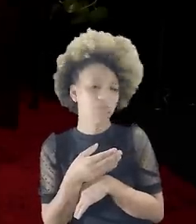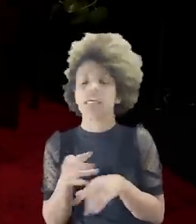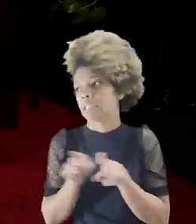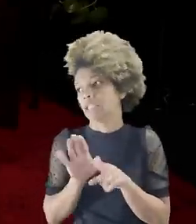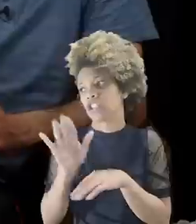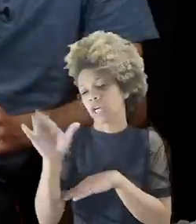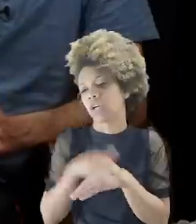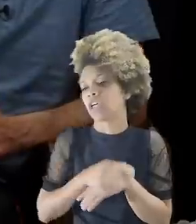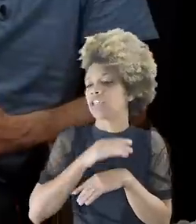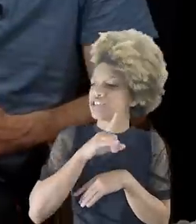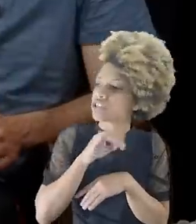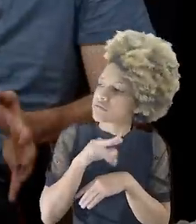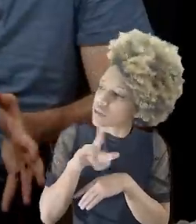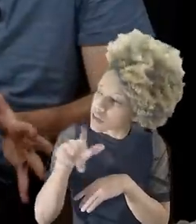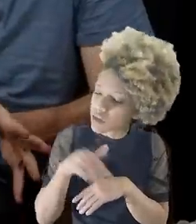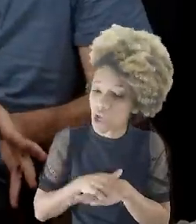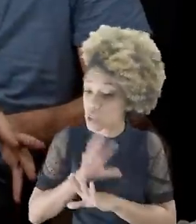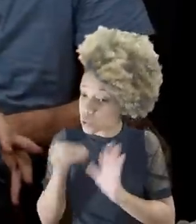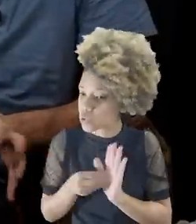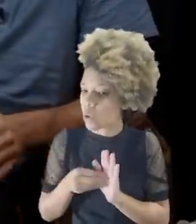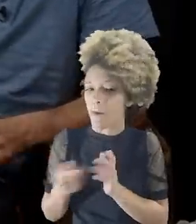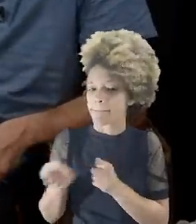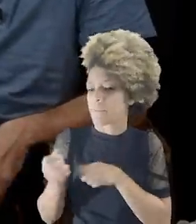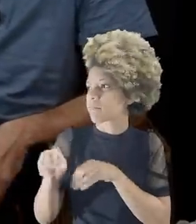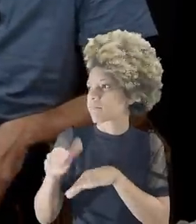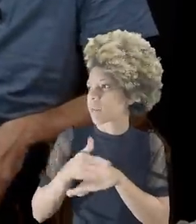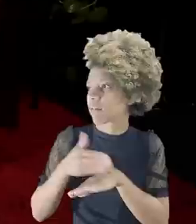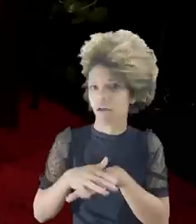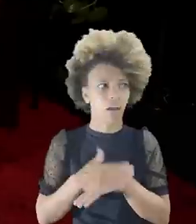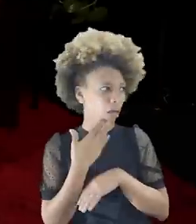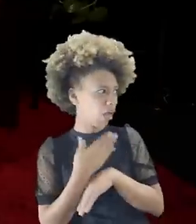tanto eu já já convocado cara